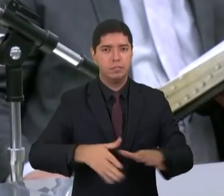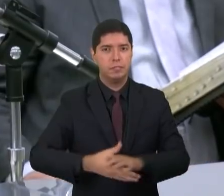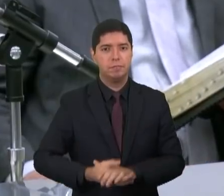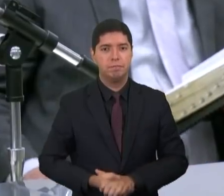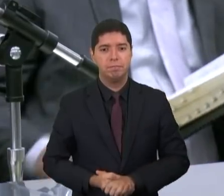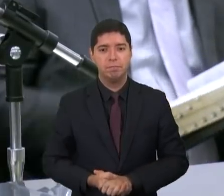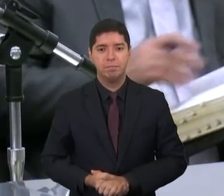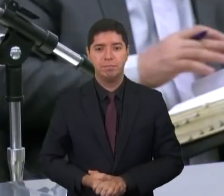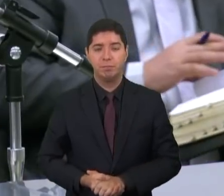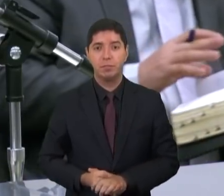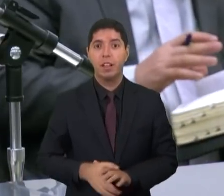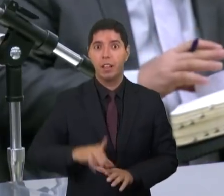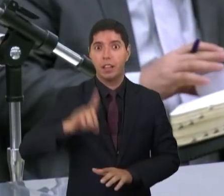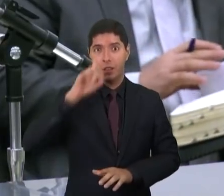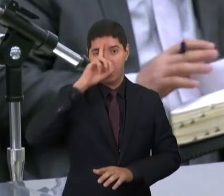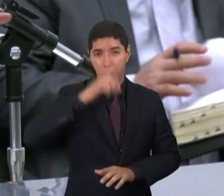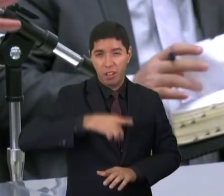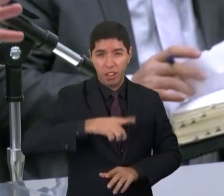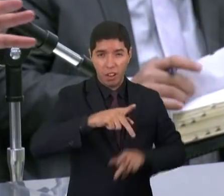Ele vai espalhar.